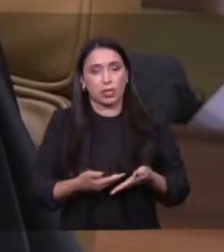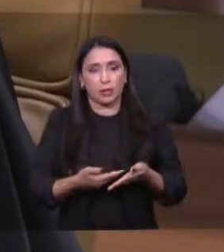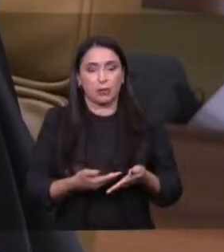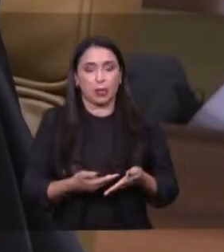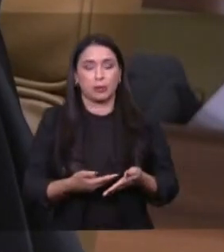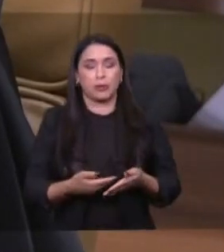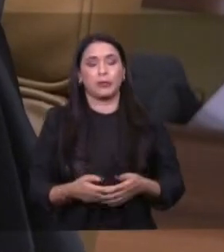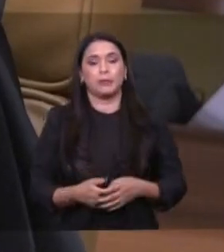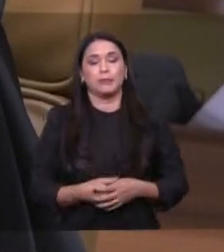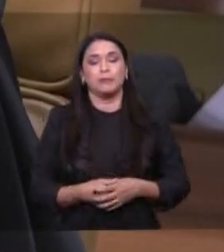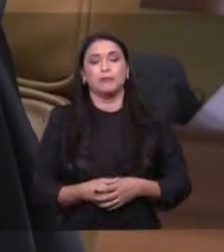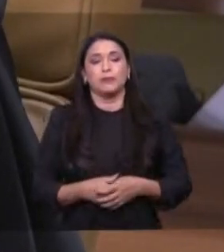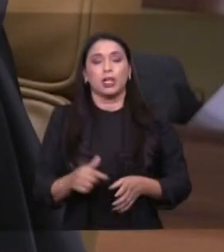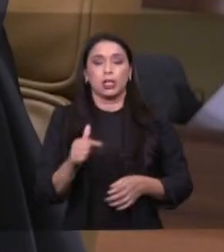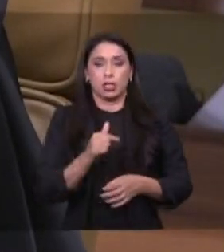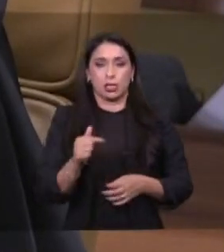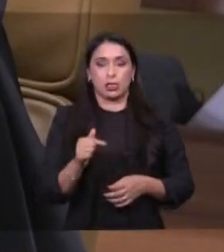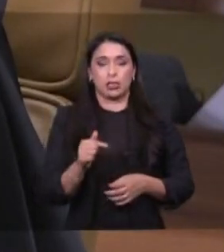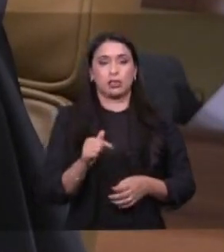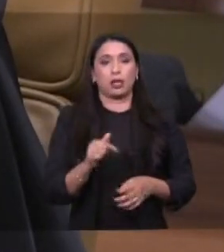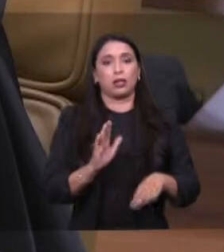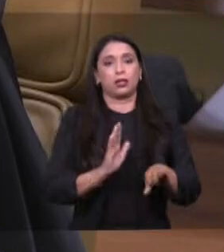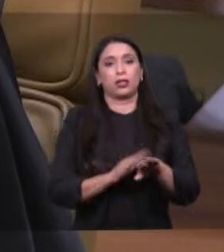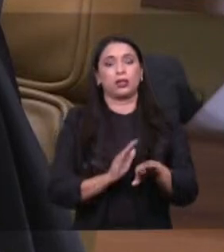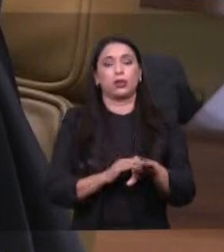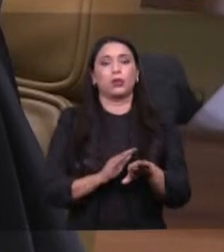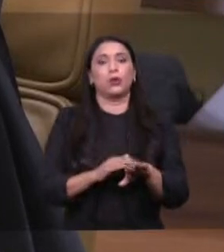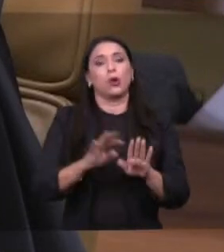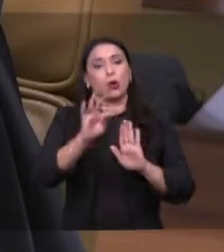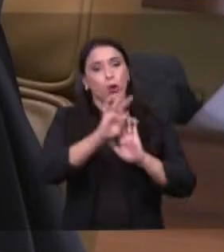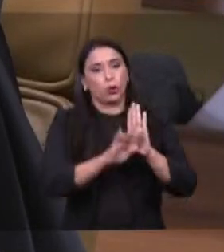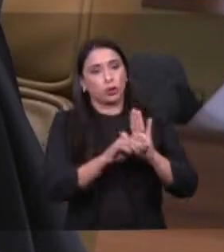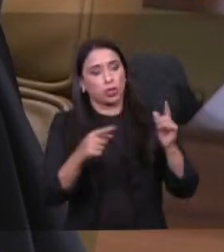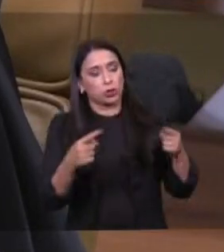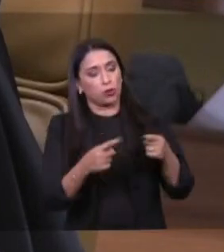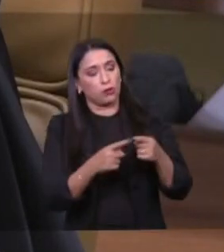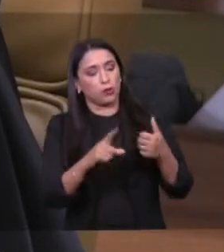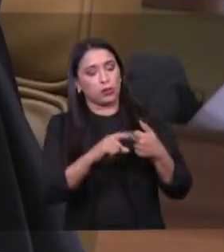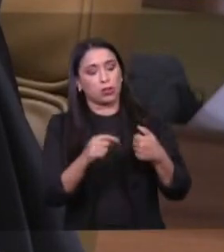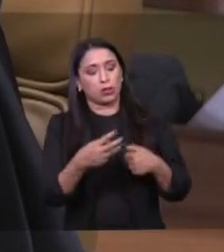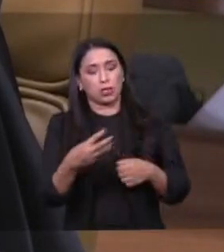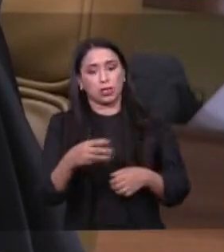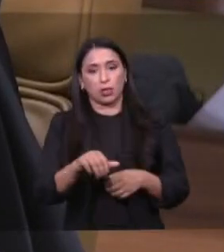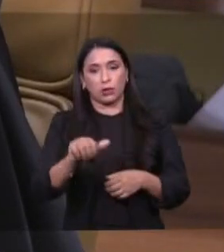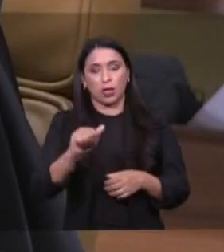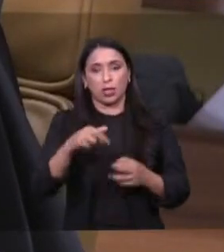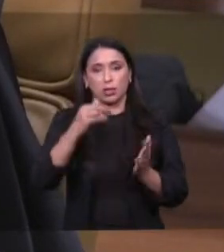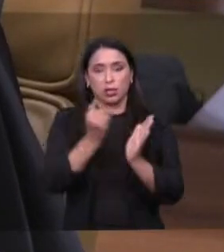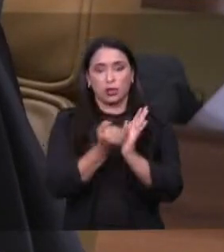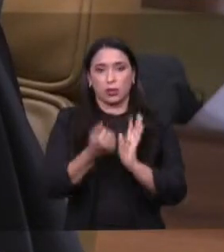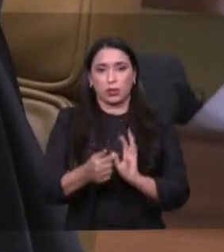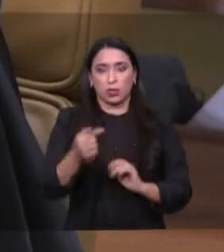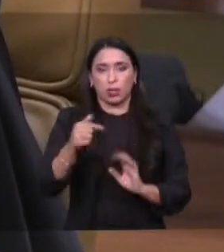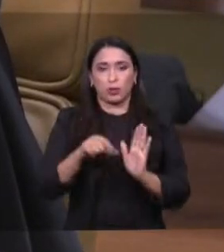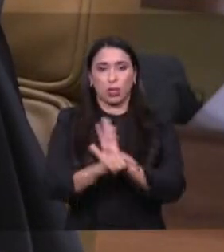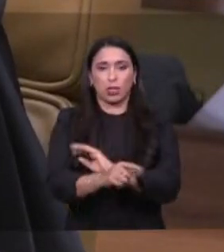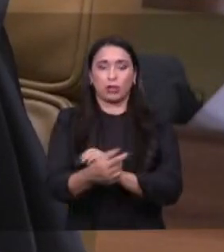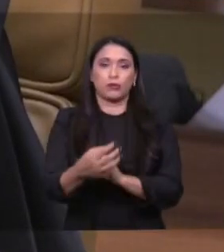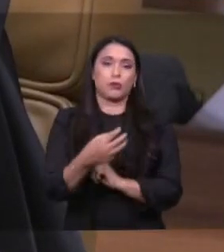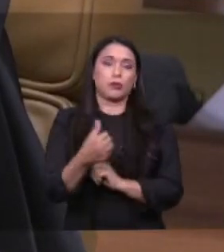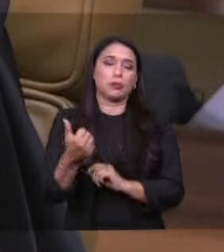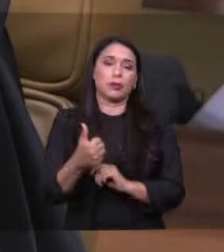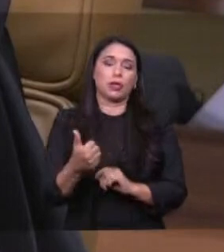queixa. 7. Atribuição de interpretação conforme ao artigo 3º A, ao inciso 7, parágrafo 1º do artigo 3º